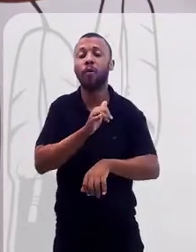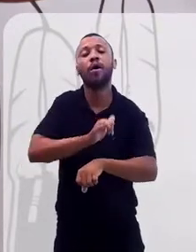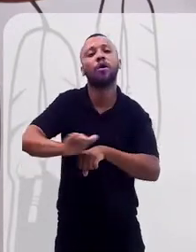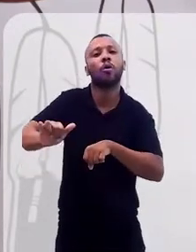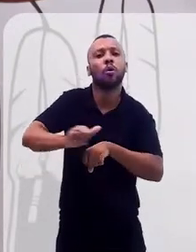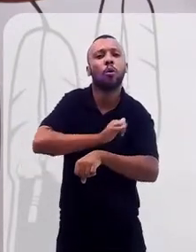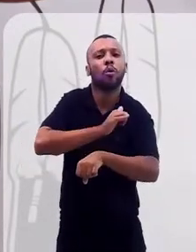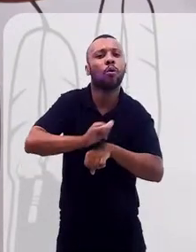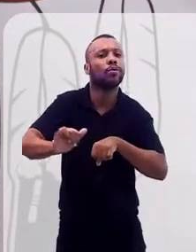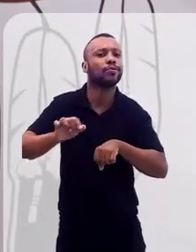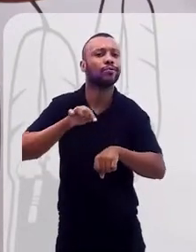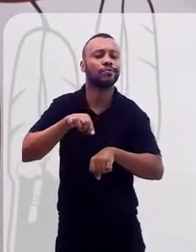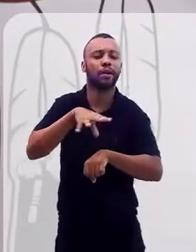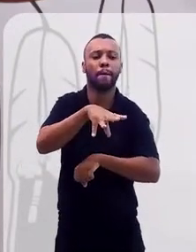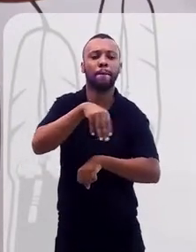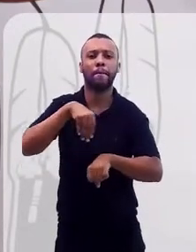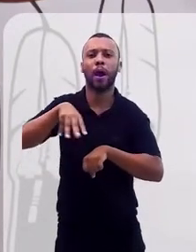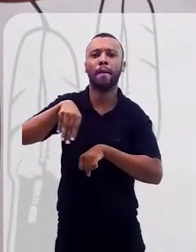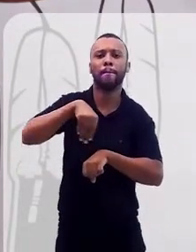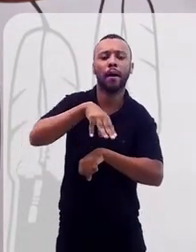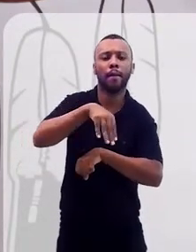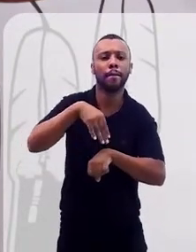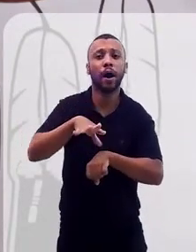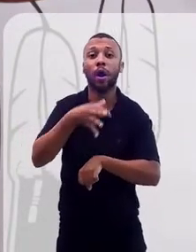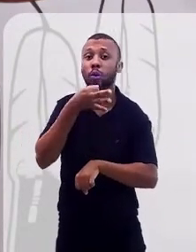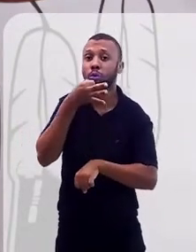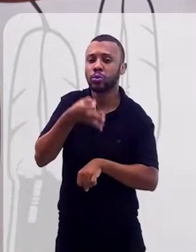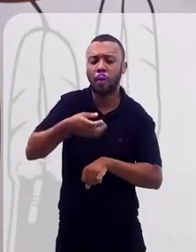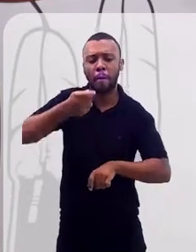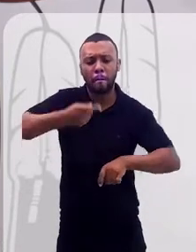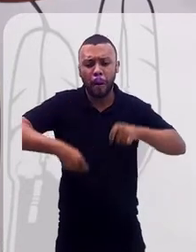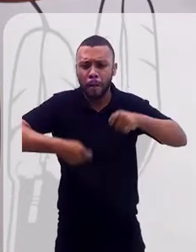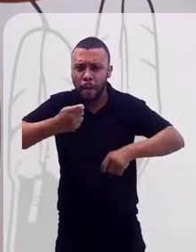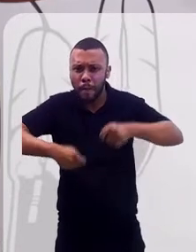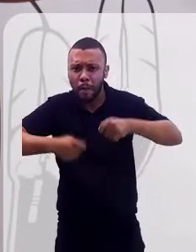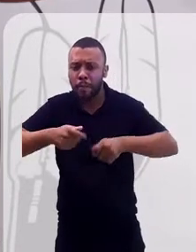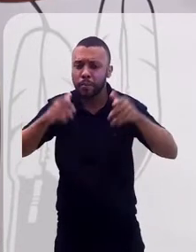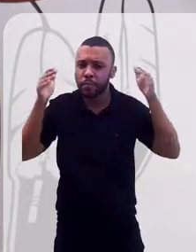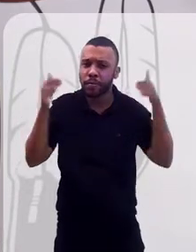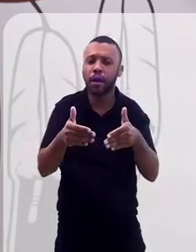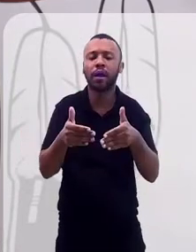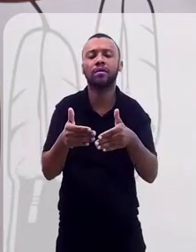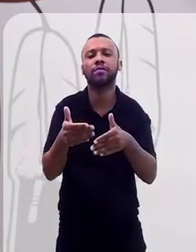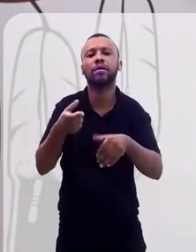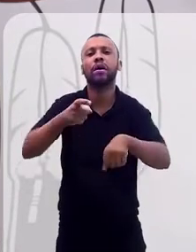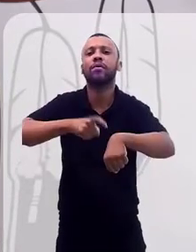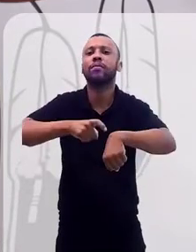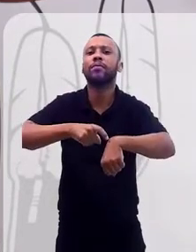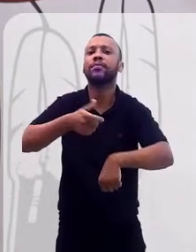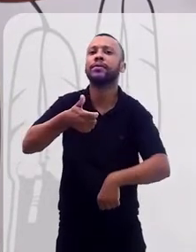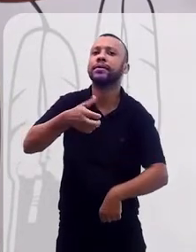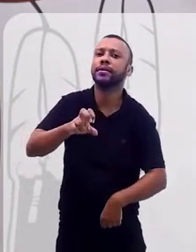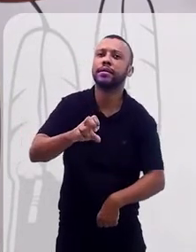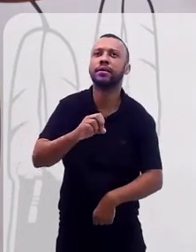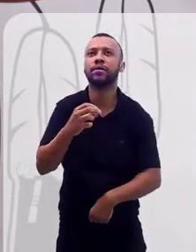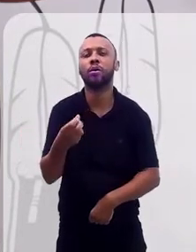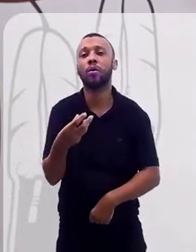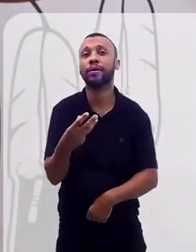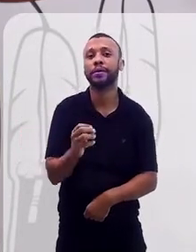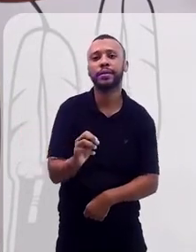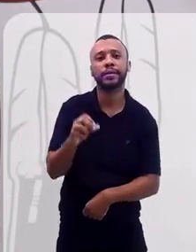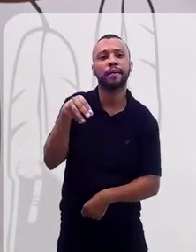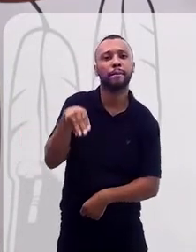som específico, tocado durante 15, 30 minutos, para que você